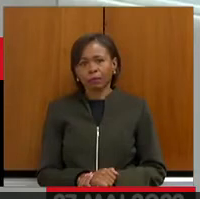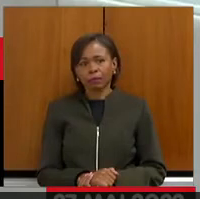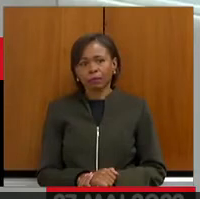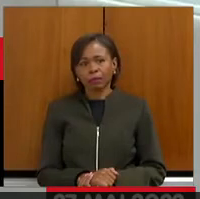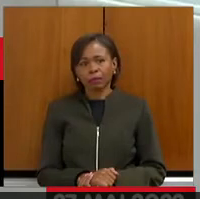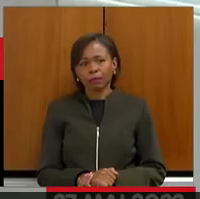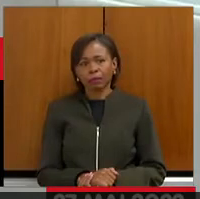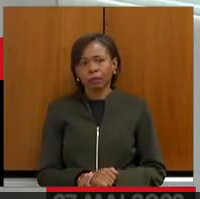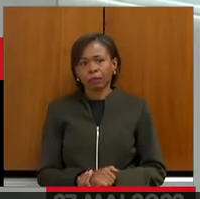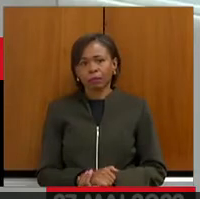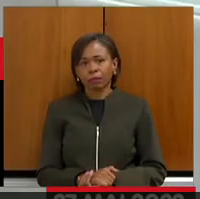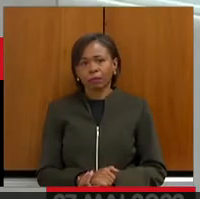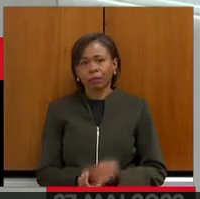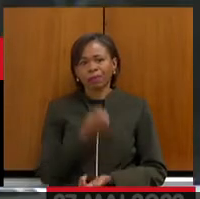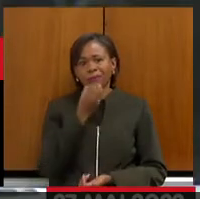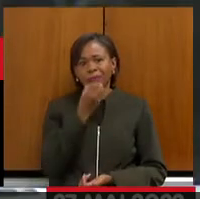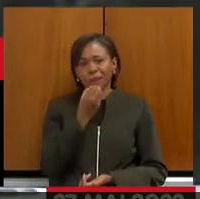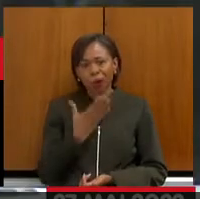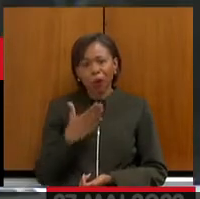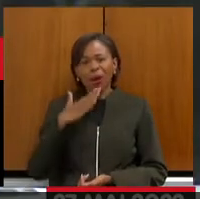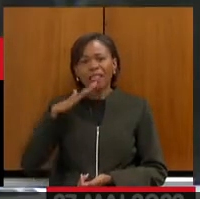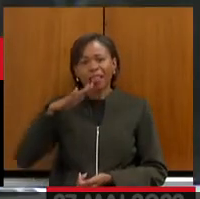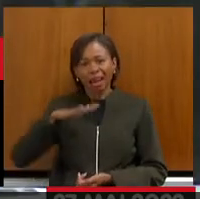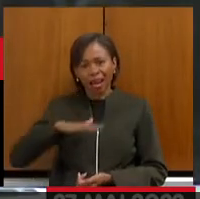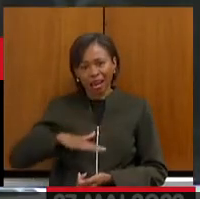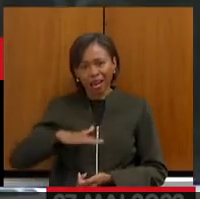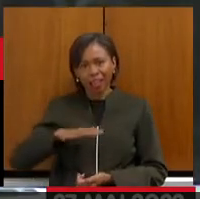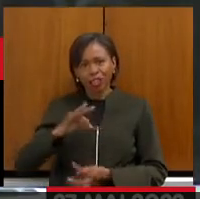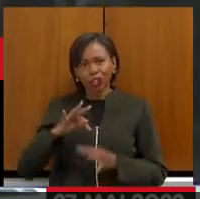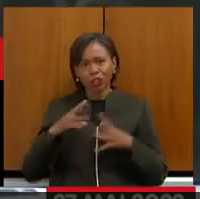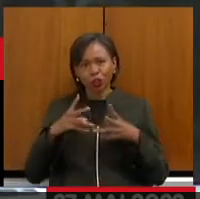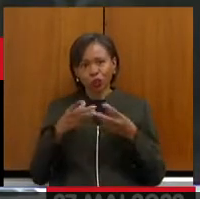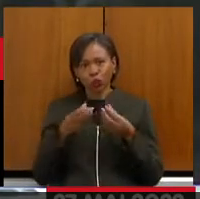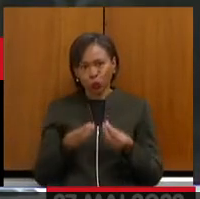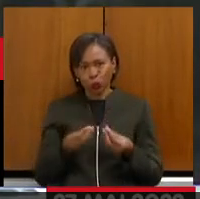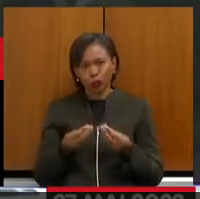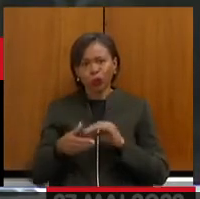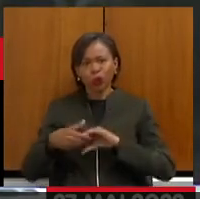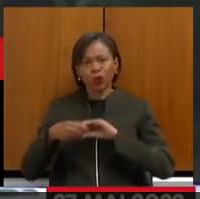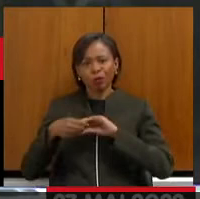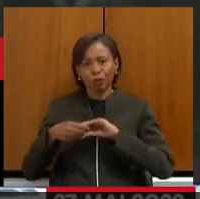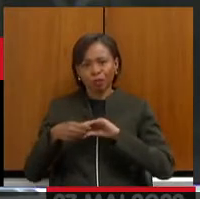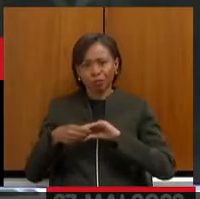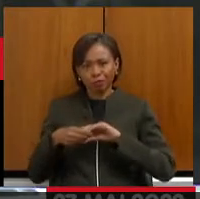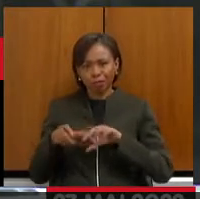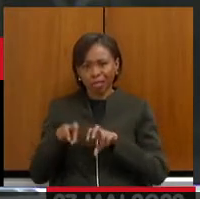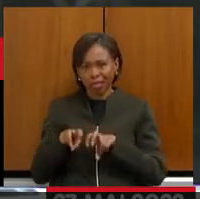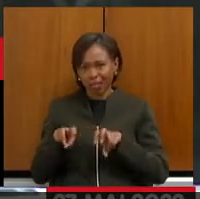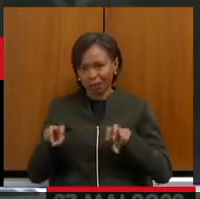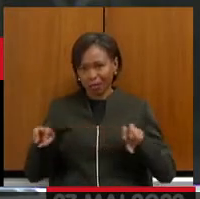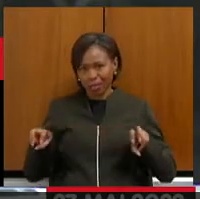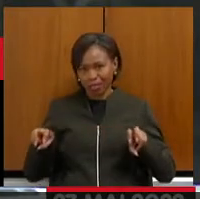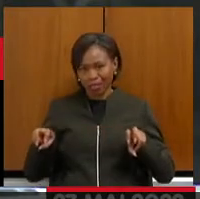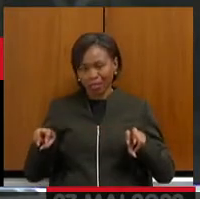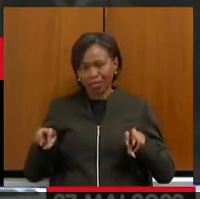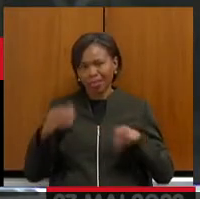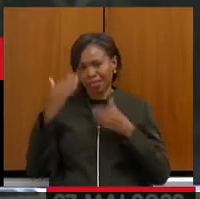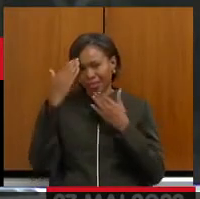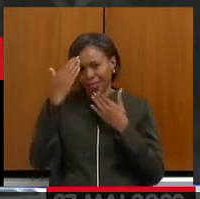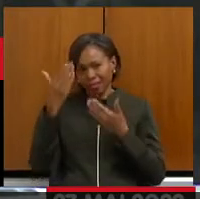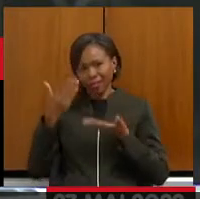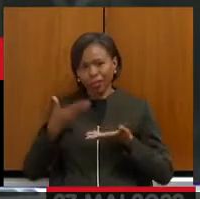Oi boa tarde a todas todos cumprimento a mesa e já agradeço o